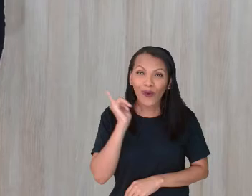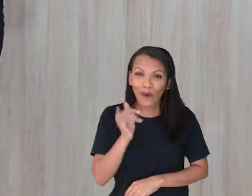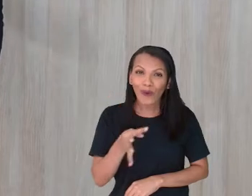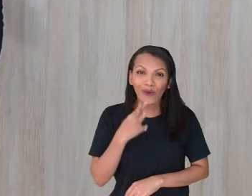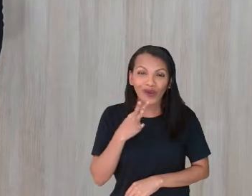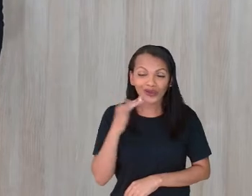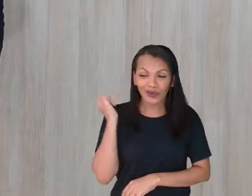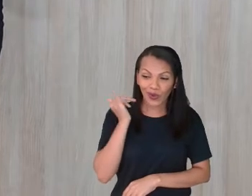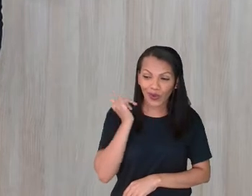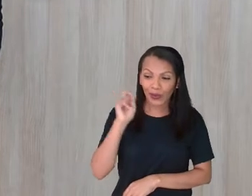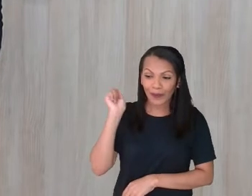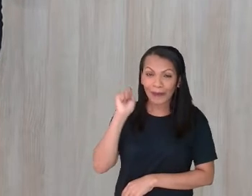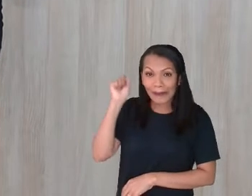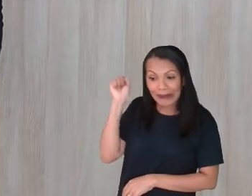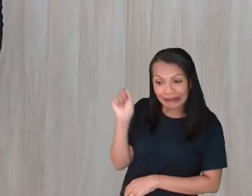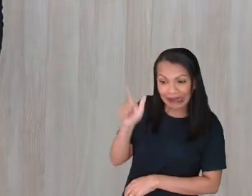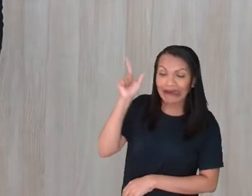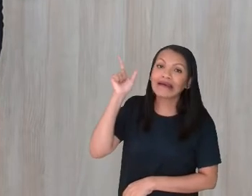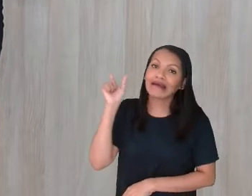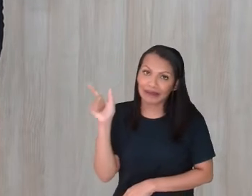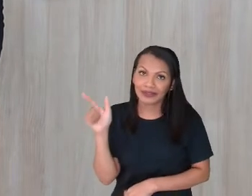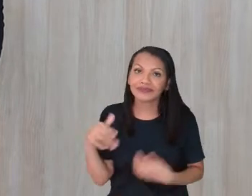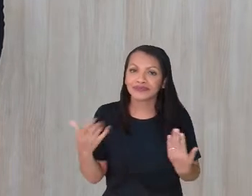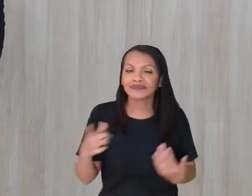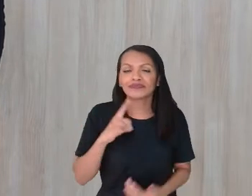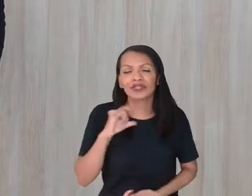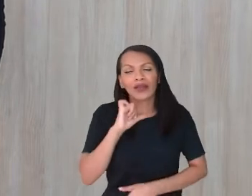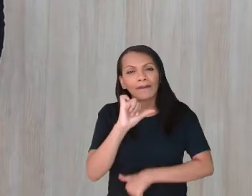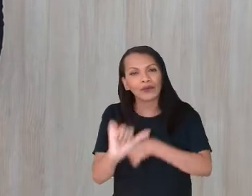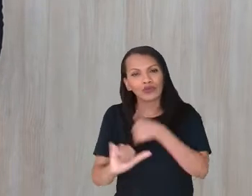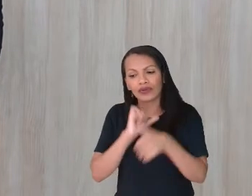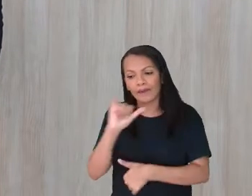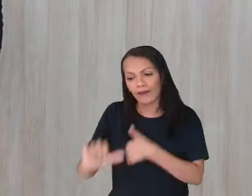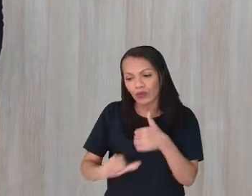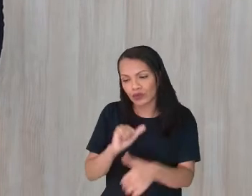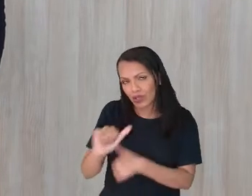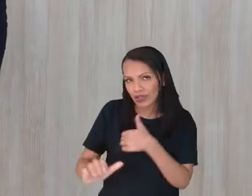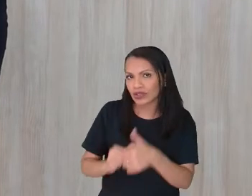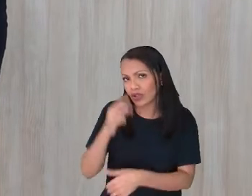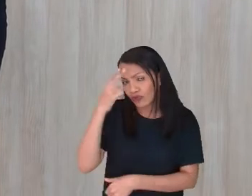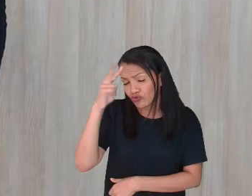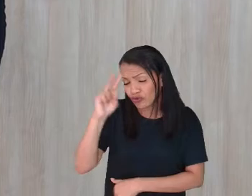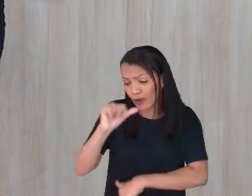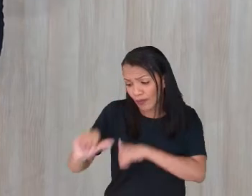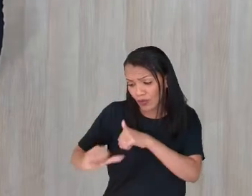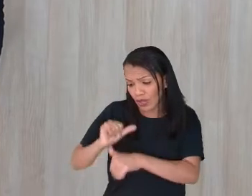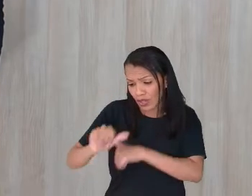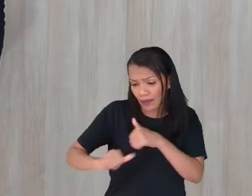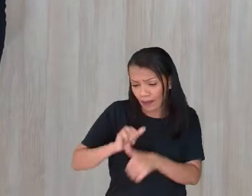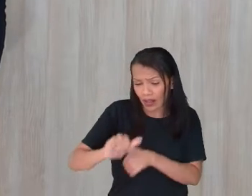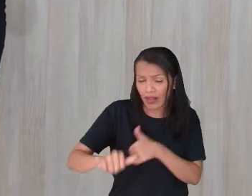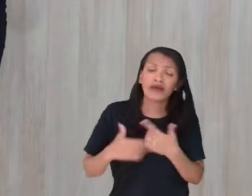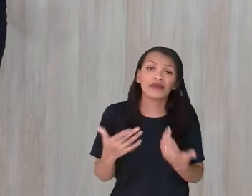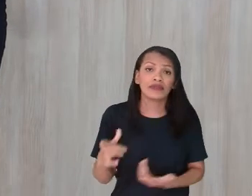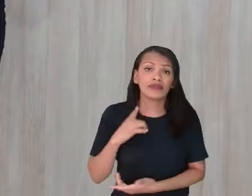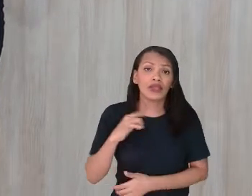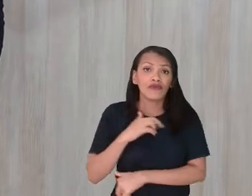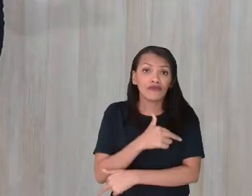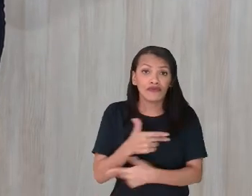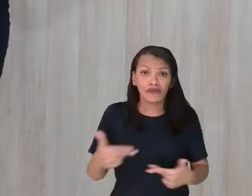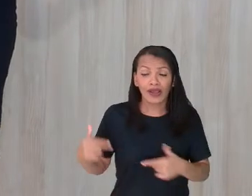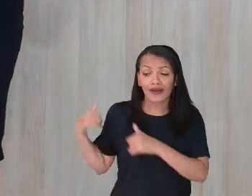são passados oralmente, a gente vai ter algumas versões. Embora a gente tenha uma série de fábulas que